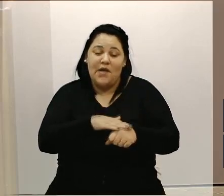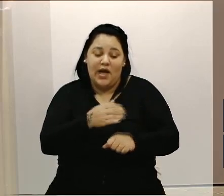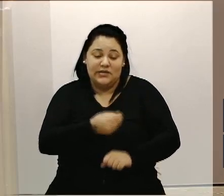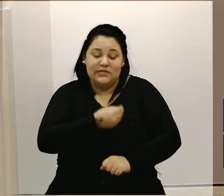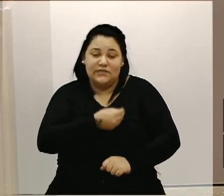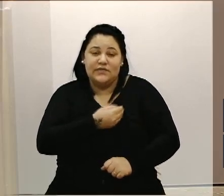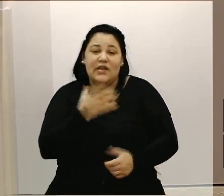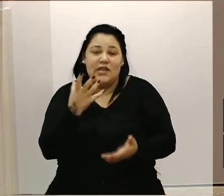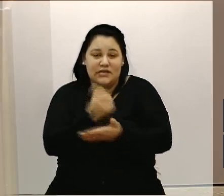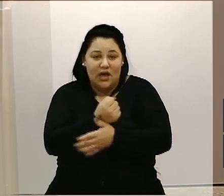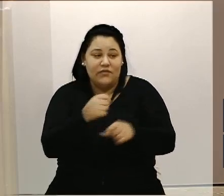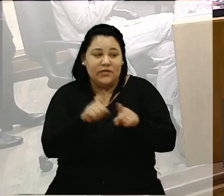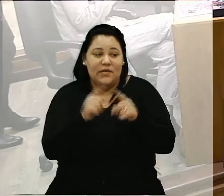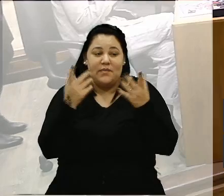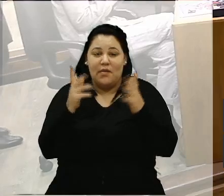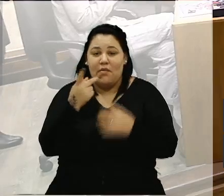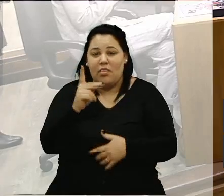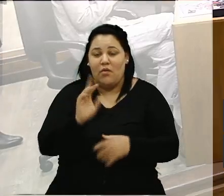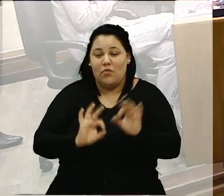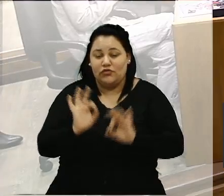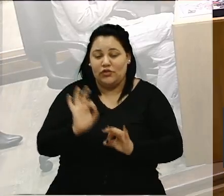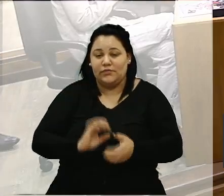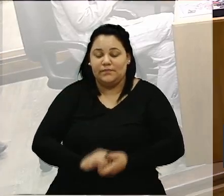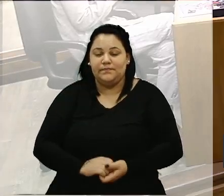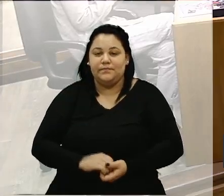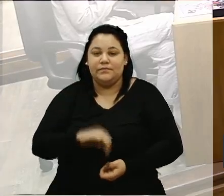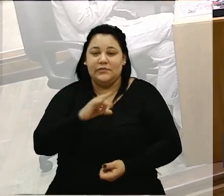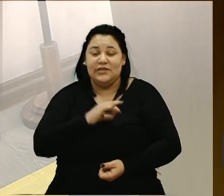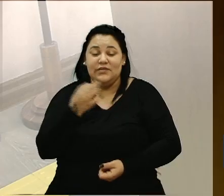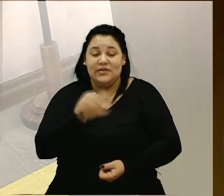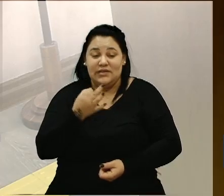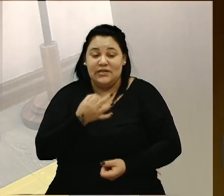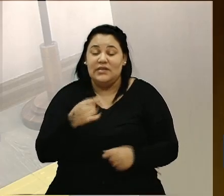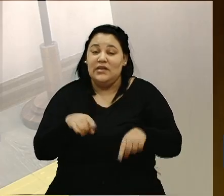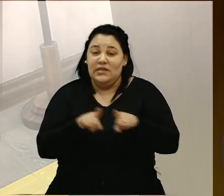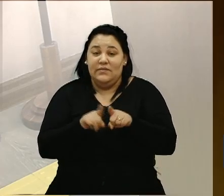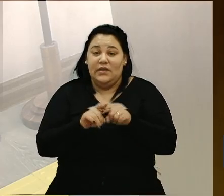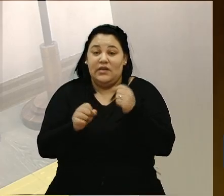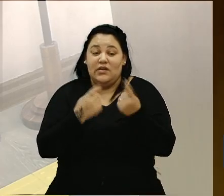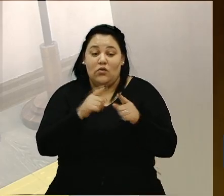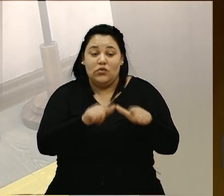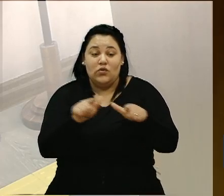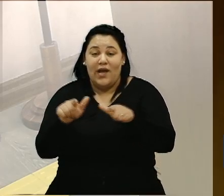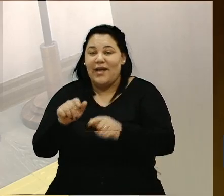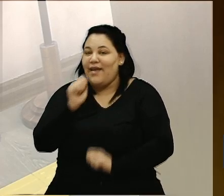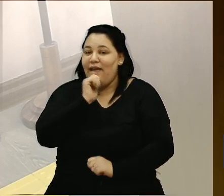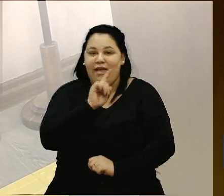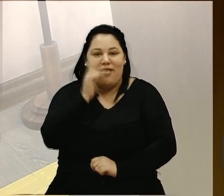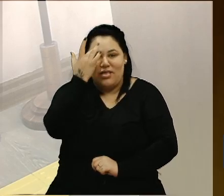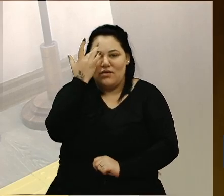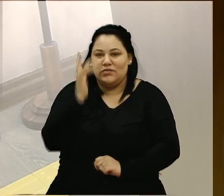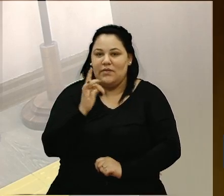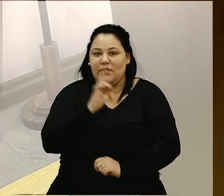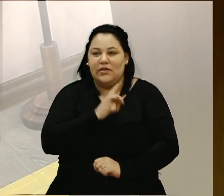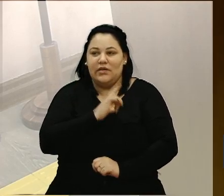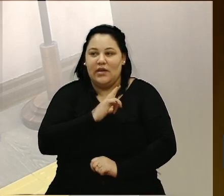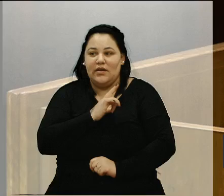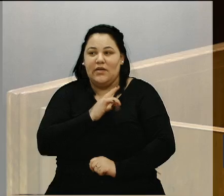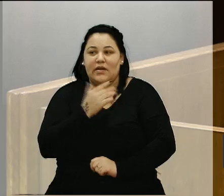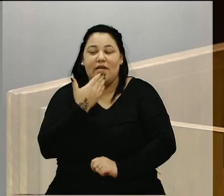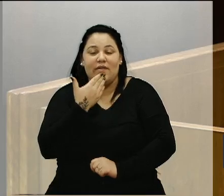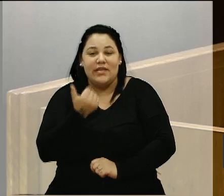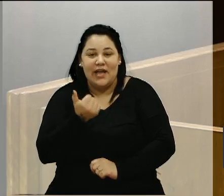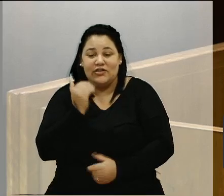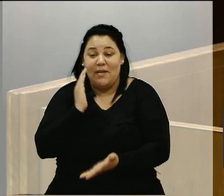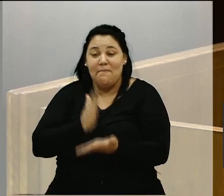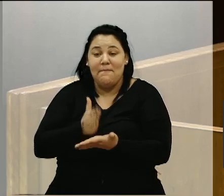Parabéns pelo projeto. Obrigado, vereador. E com certeza tem, inclusive, estabelecimentos que sequer sabem que existe o benefício da meia entrada.